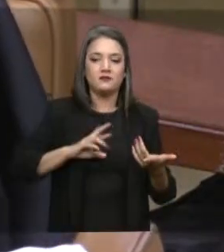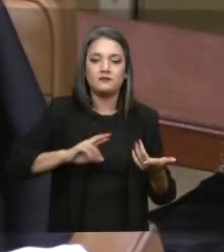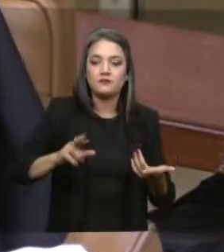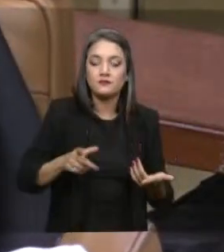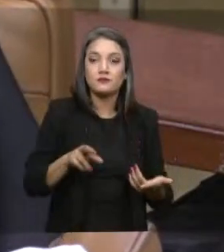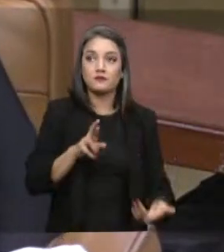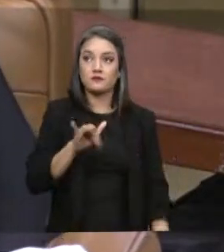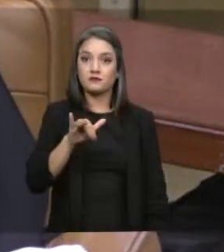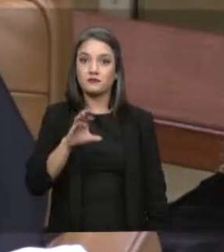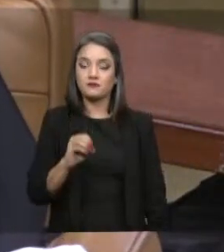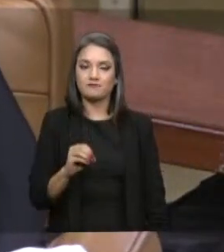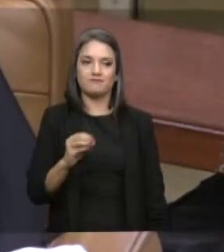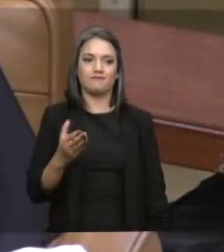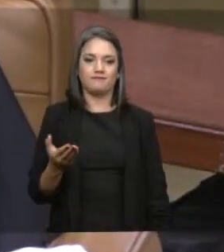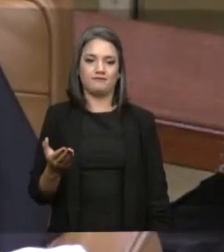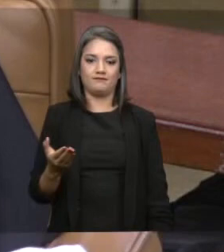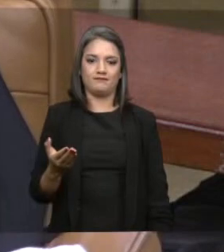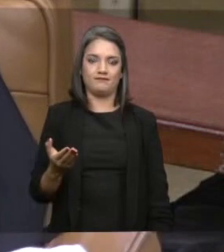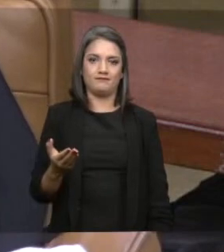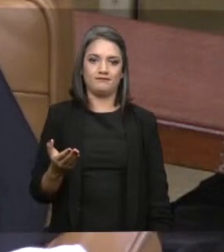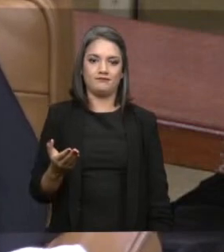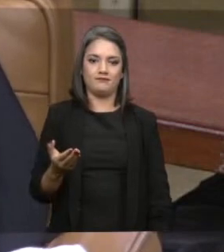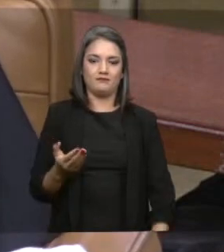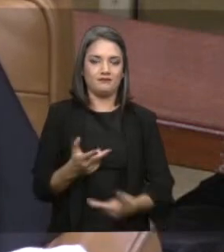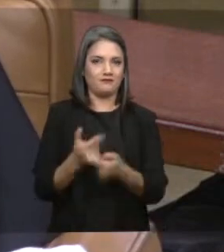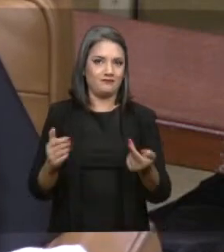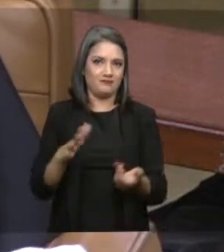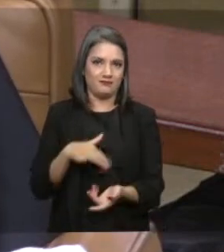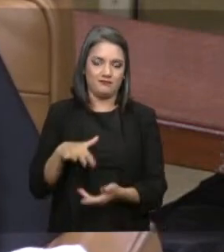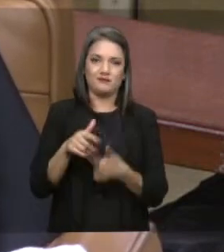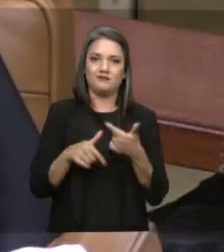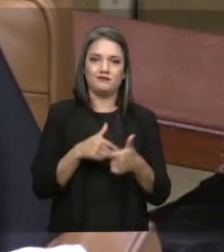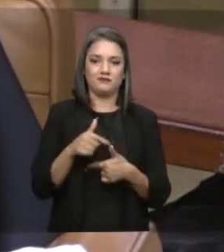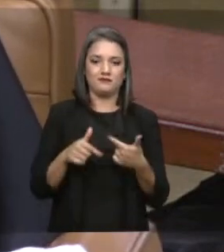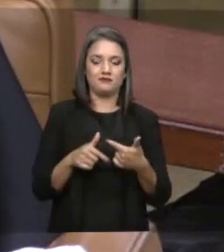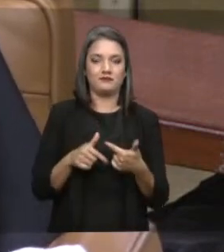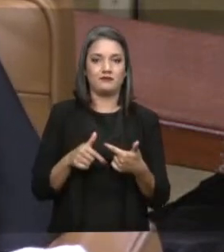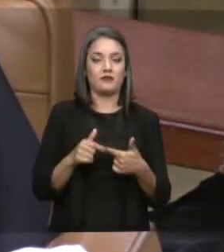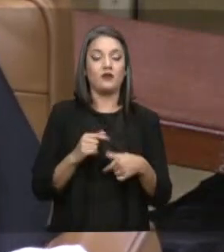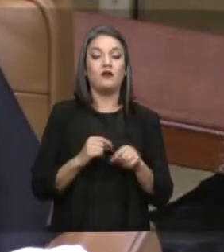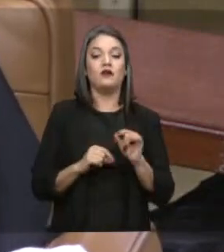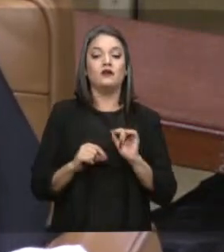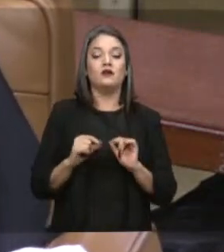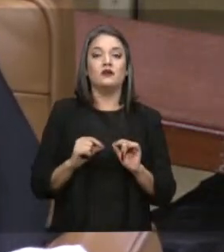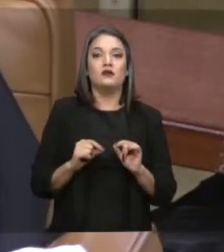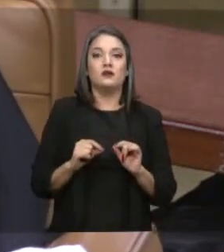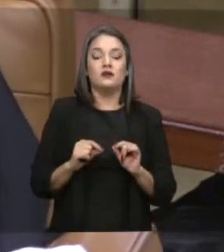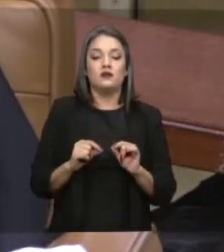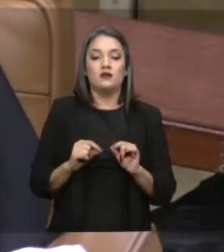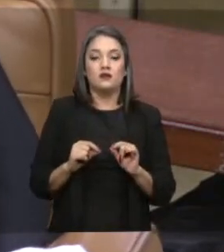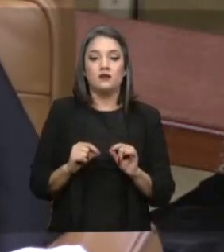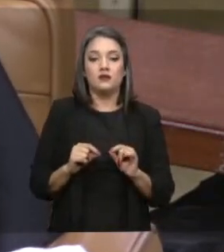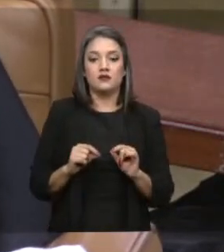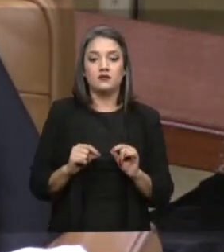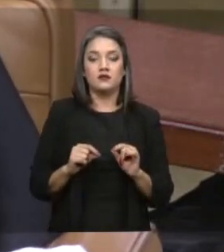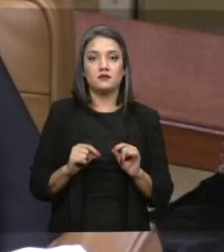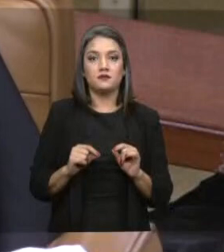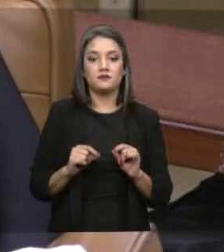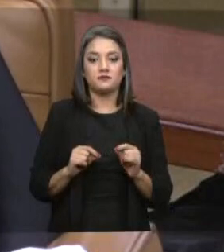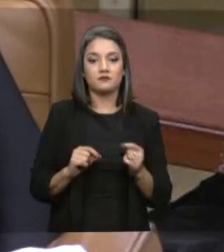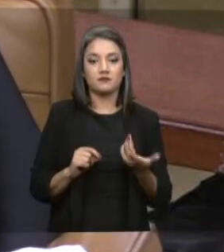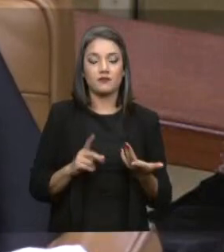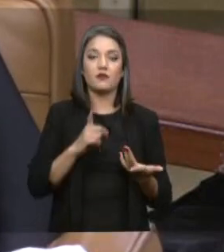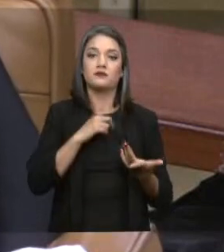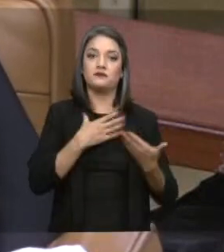de riscos no ambiente de trabalho trata portanto de estabelecer